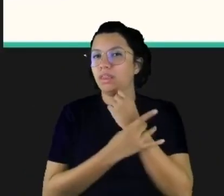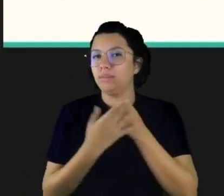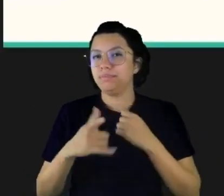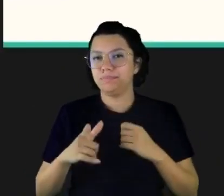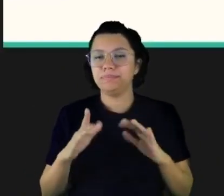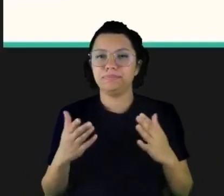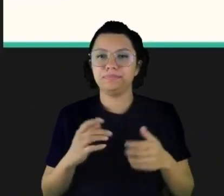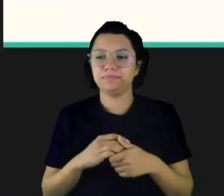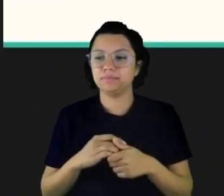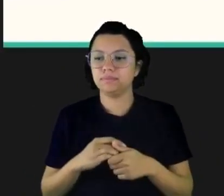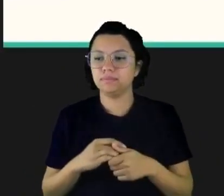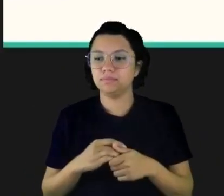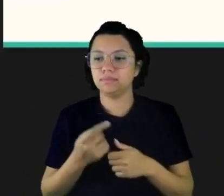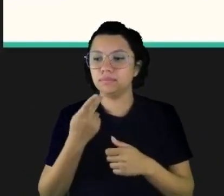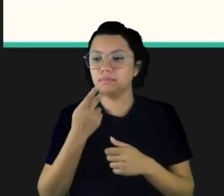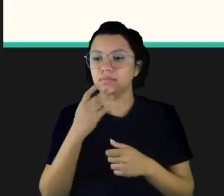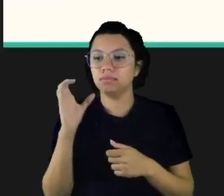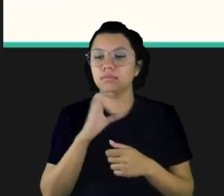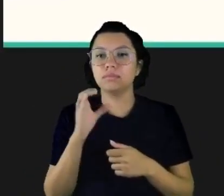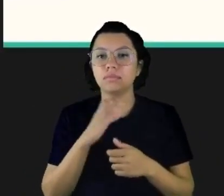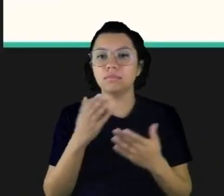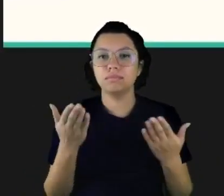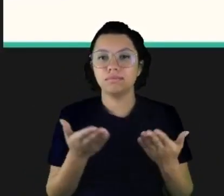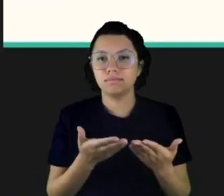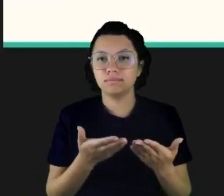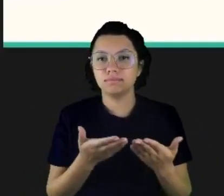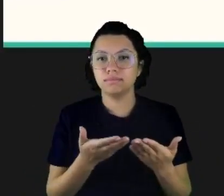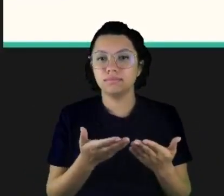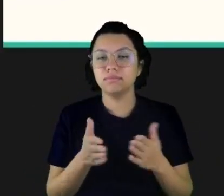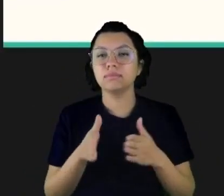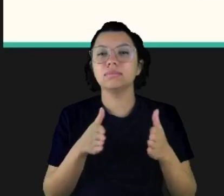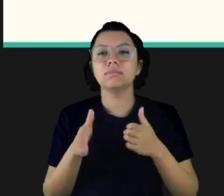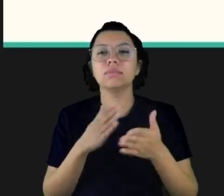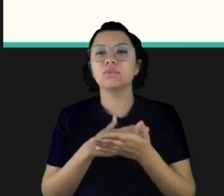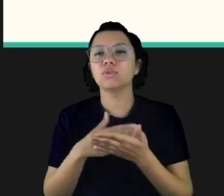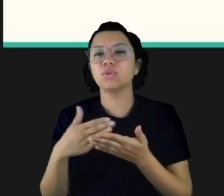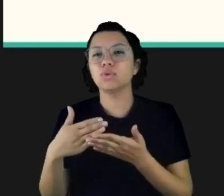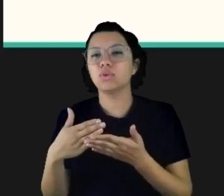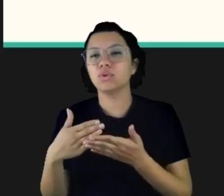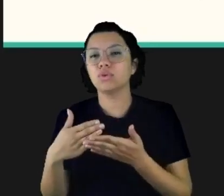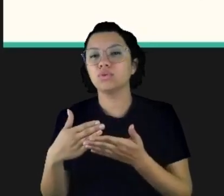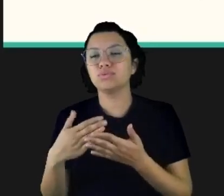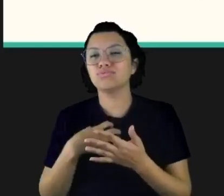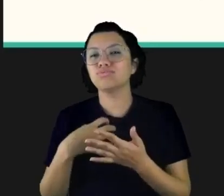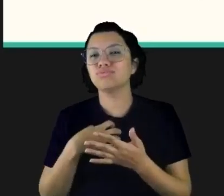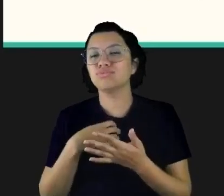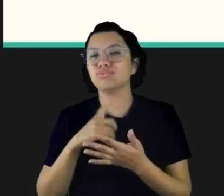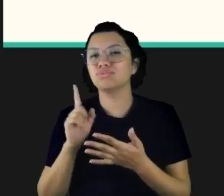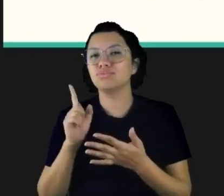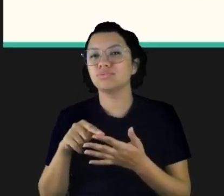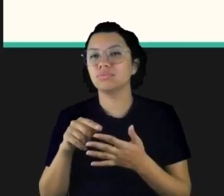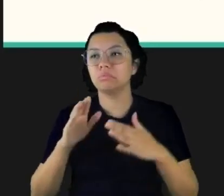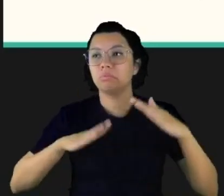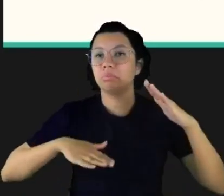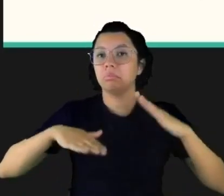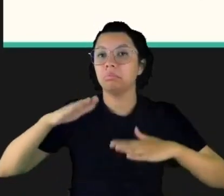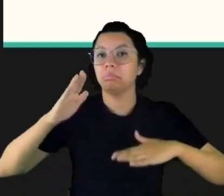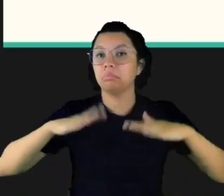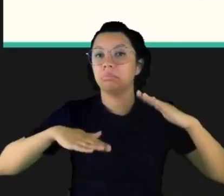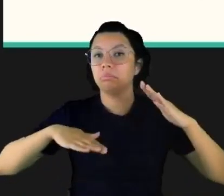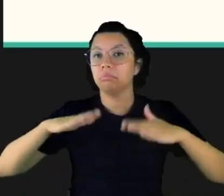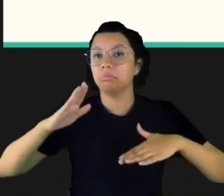Eu vou falar bem rapidinho isso aqui. Na fase inicial, os sintomas são muito oscilatórios. E eles